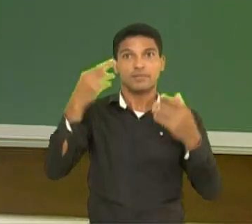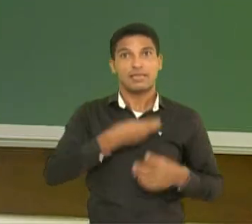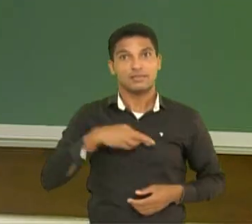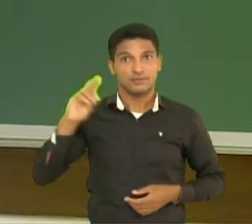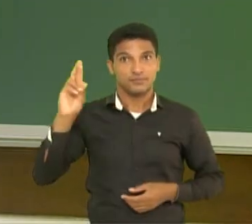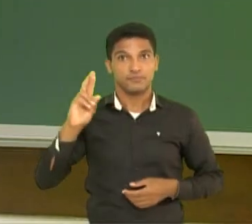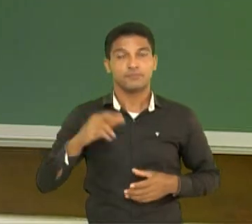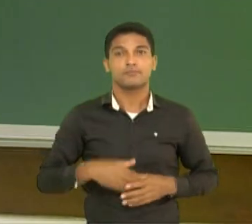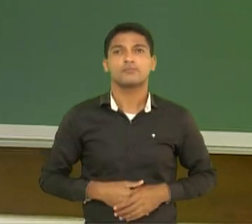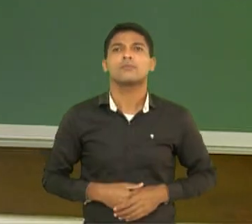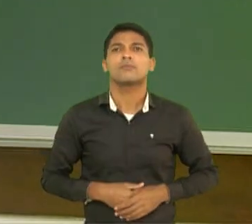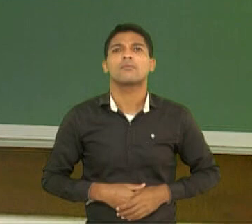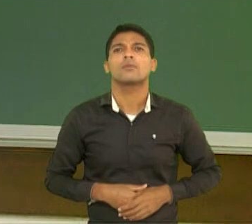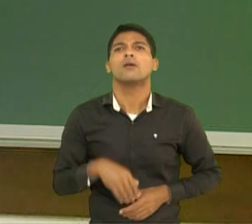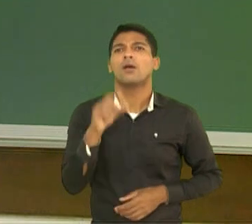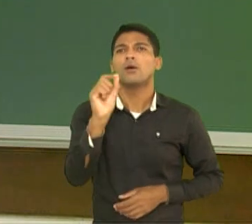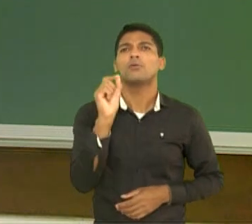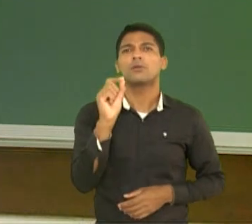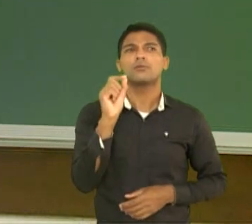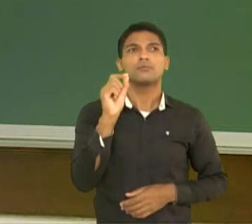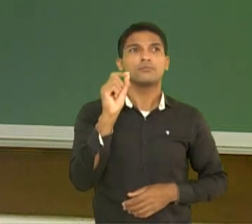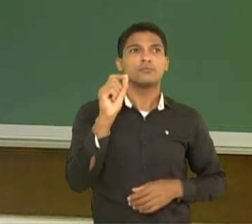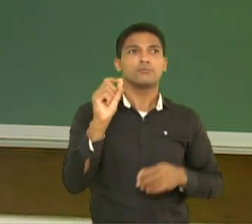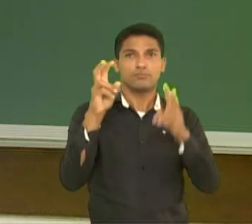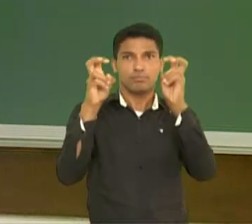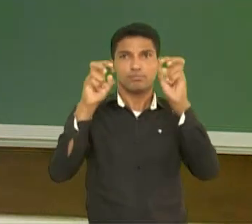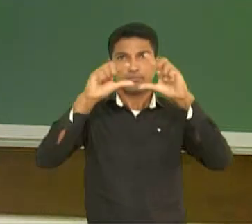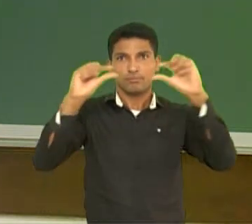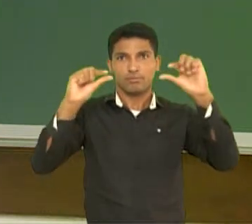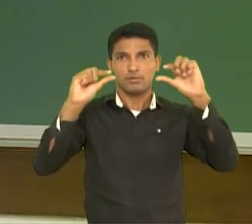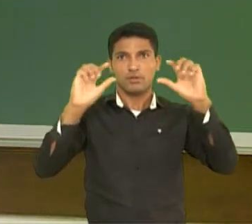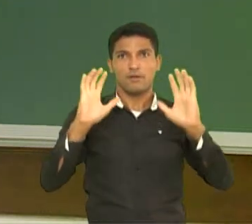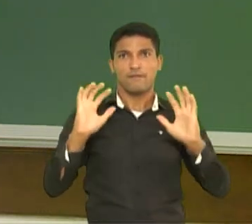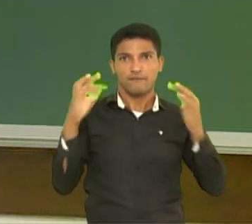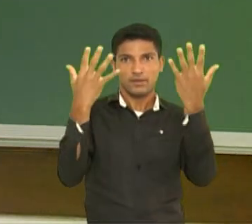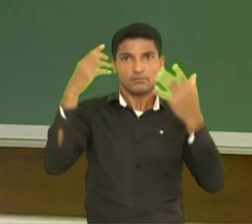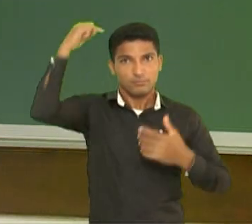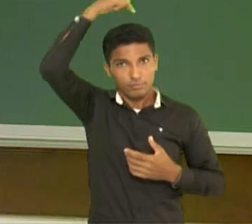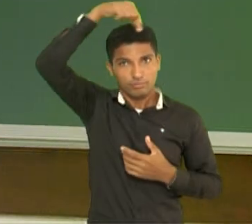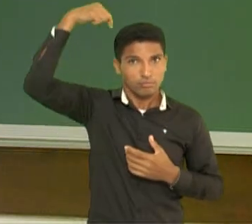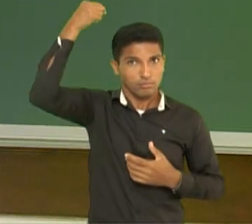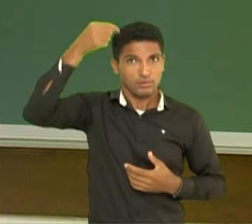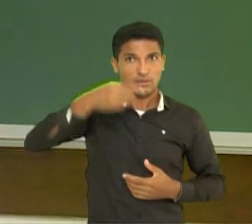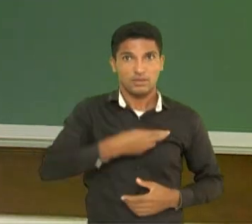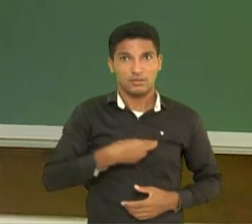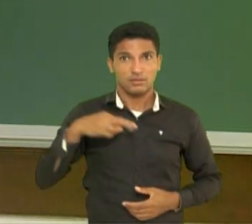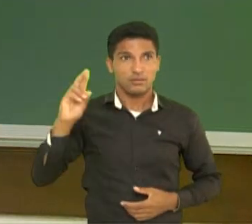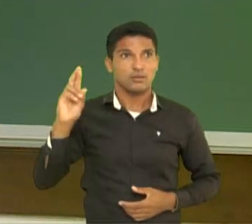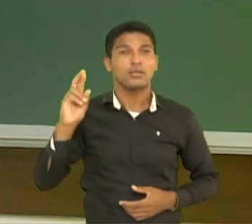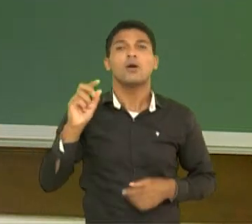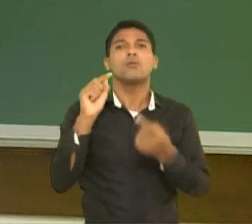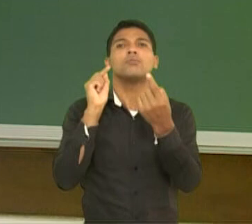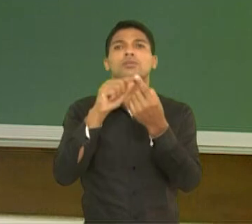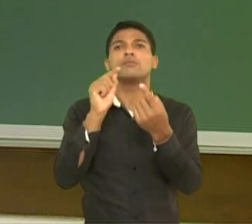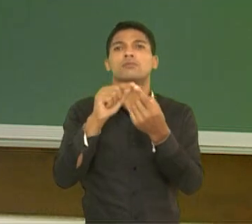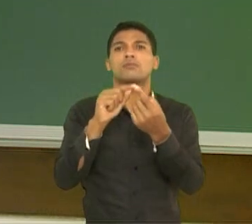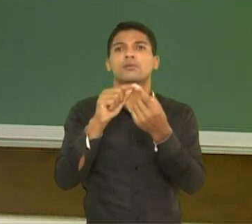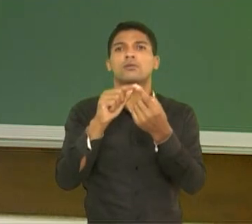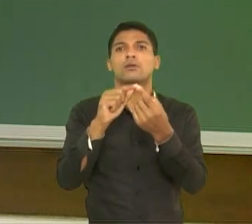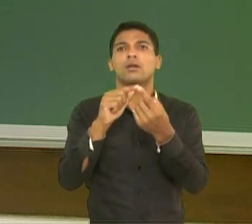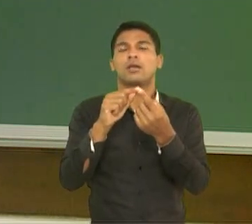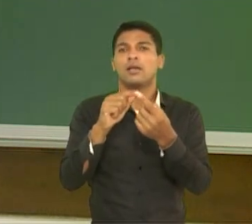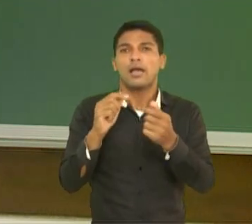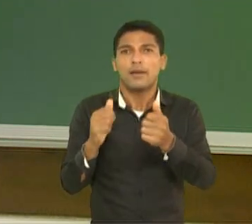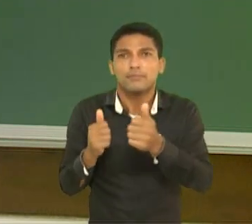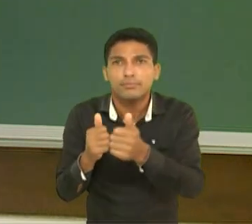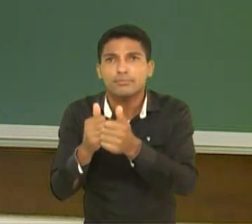pelos diferentes grupos religiosos e têm como objetivo a reatualização de um acontecimento. A festa é muito próxima do